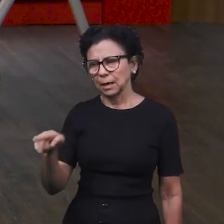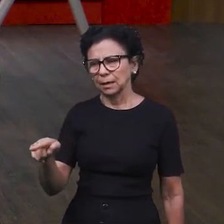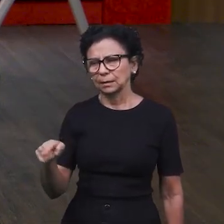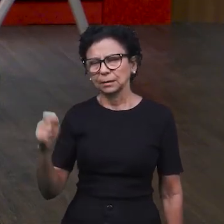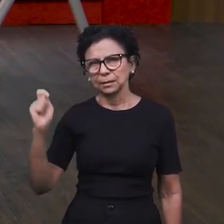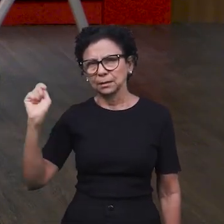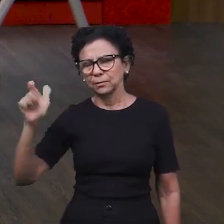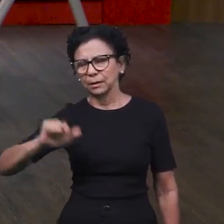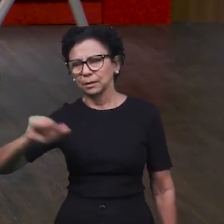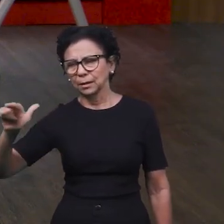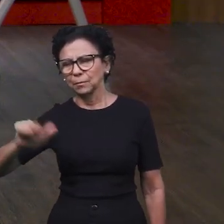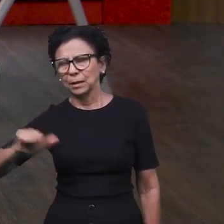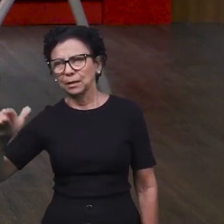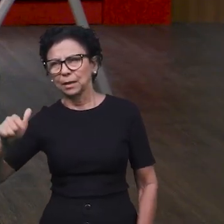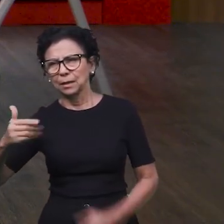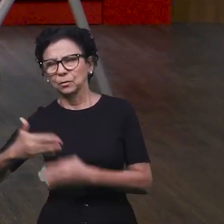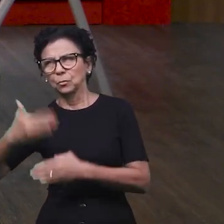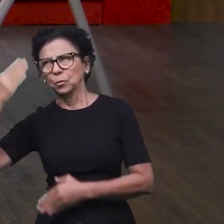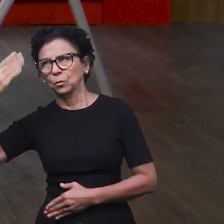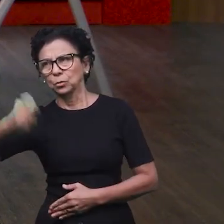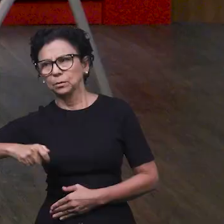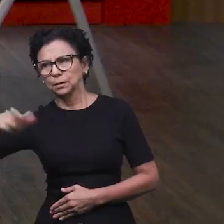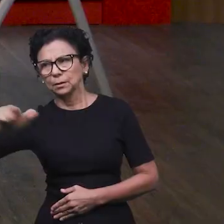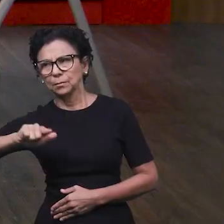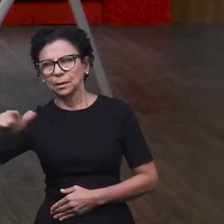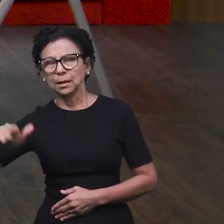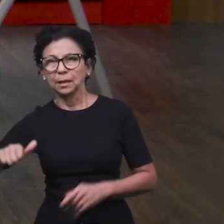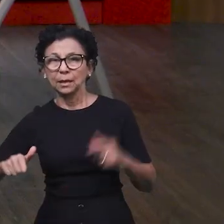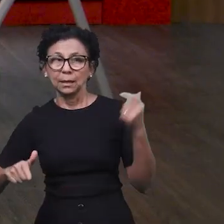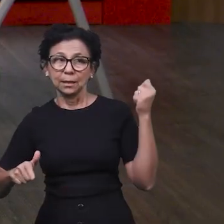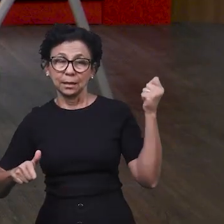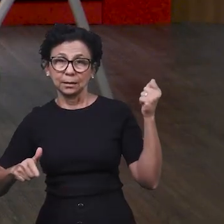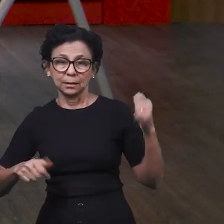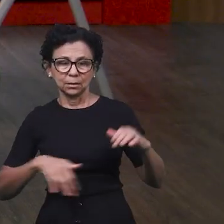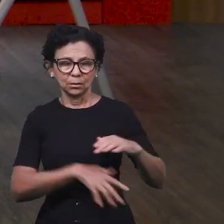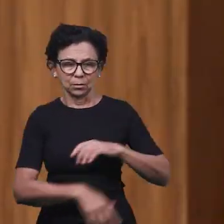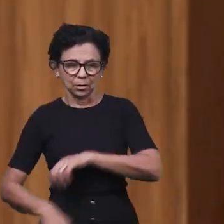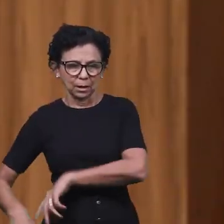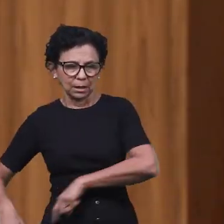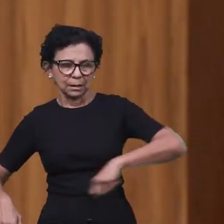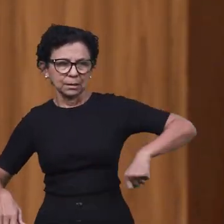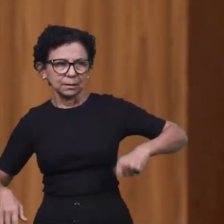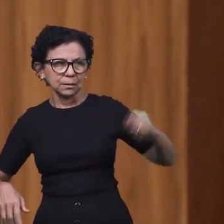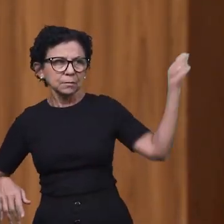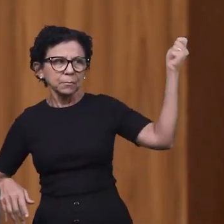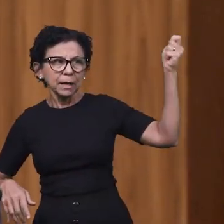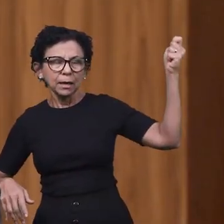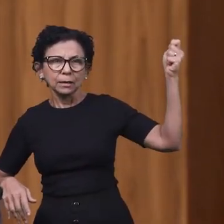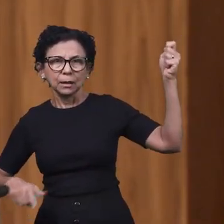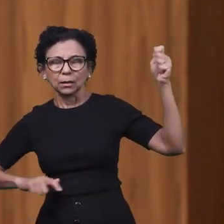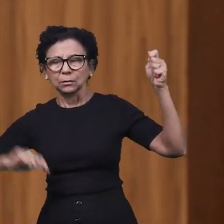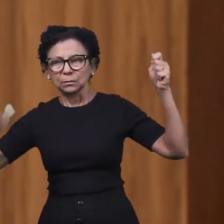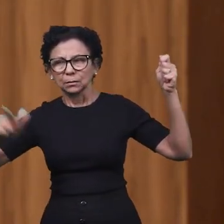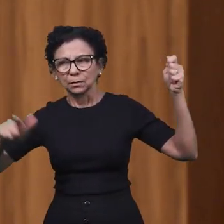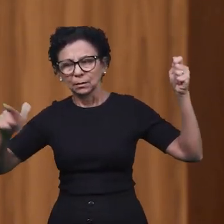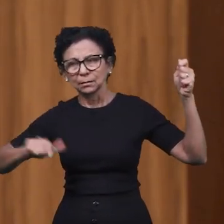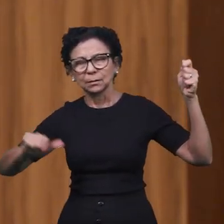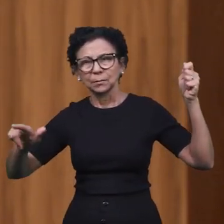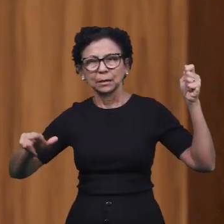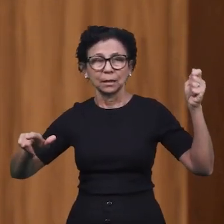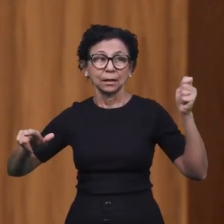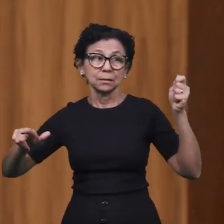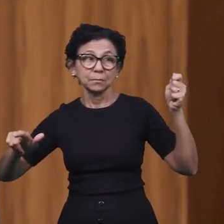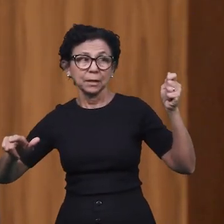restaurar o muro e na outra você vai segurar a sua espada. Você tem que estar pronto para as 2 coisas. Isso é uma característica de